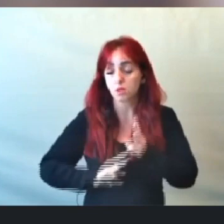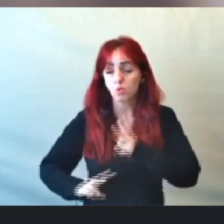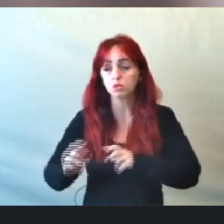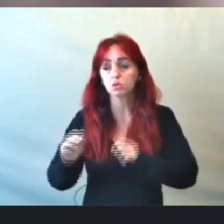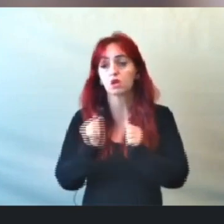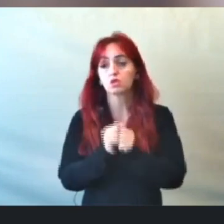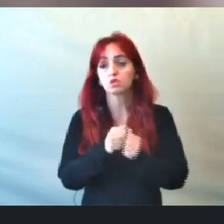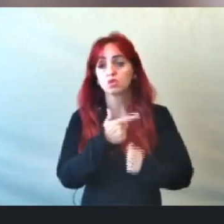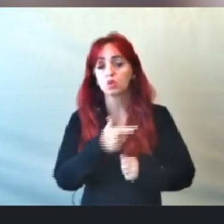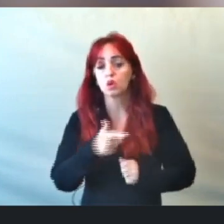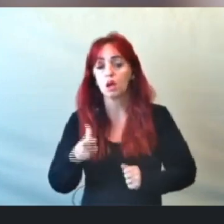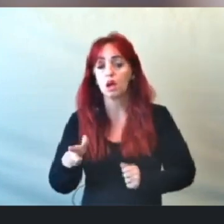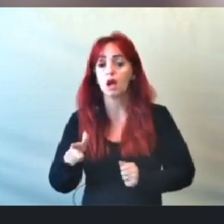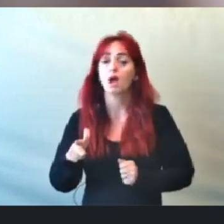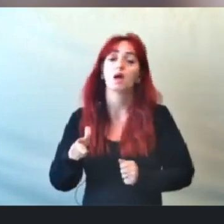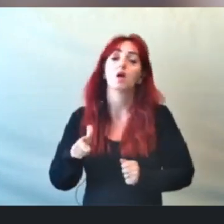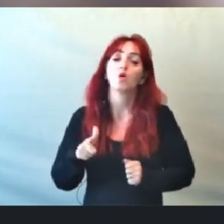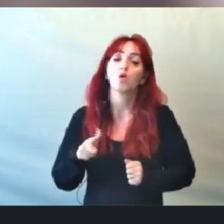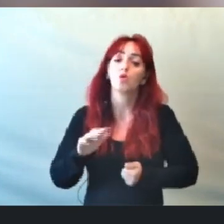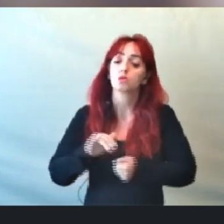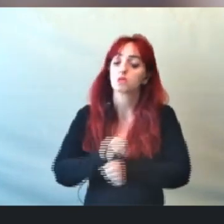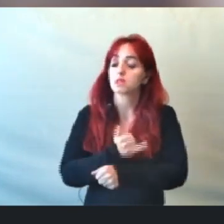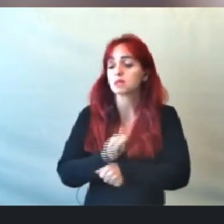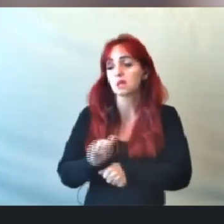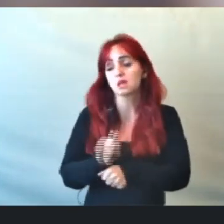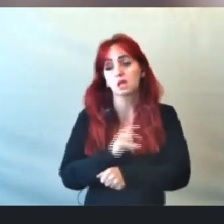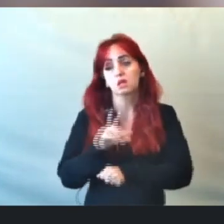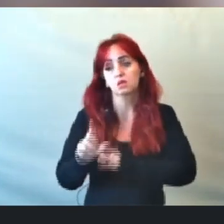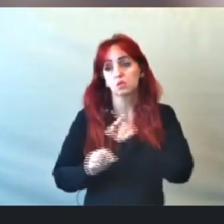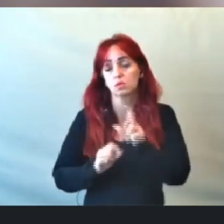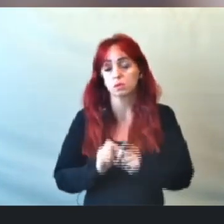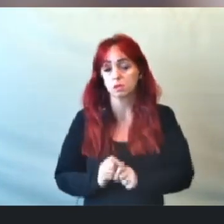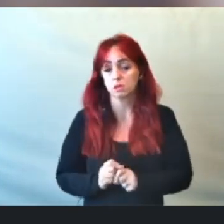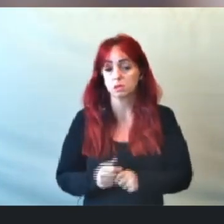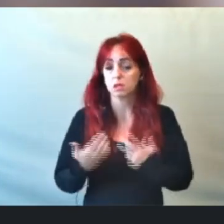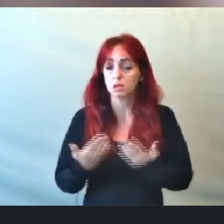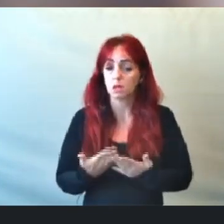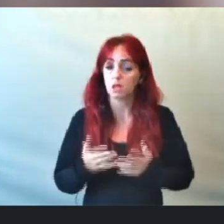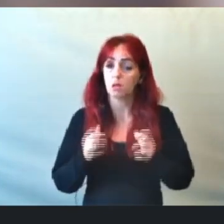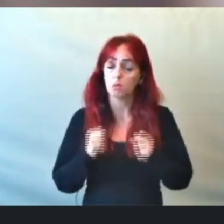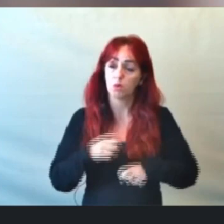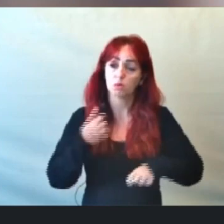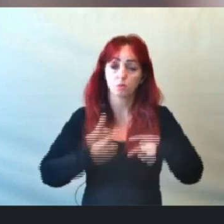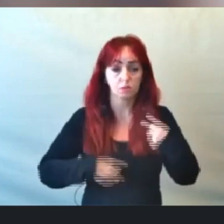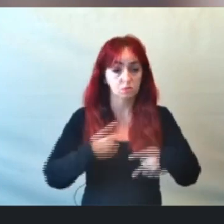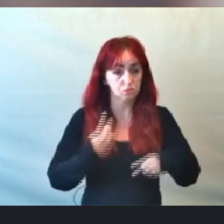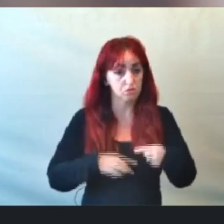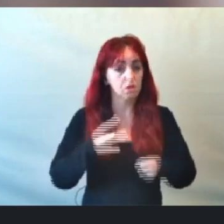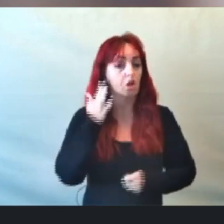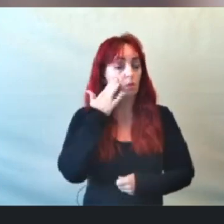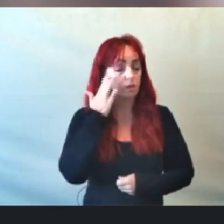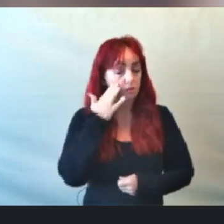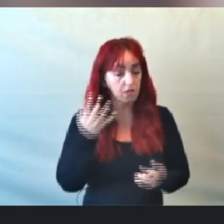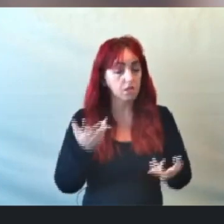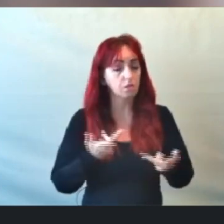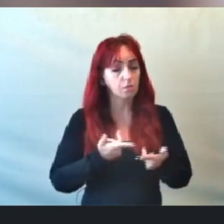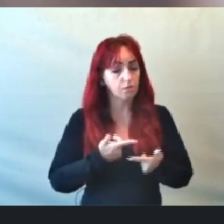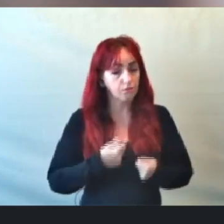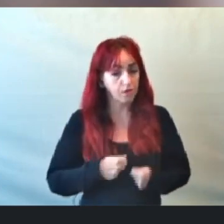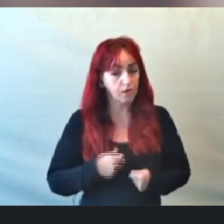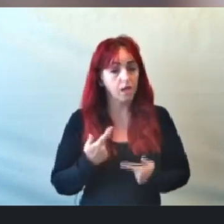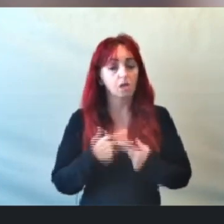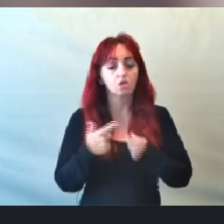possam ser escolhidos. E aí seria uma discussão, eu entendo perfeitamente o papel de vocês, acho que é um